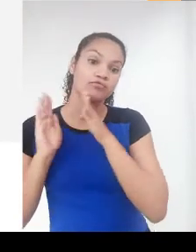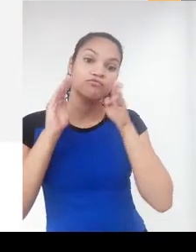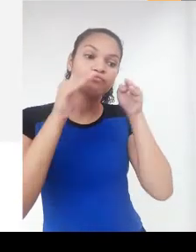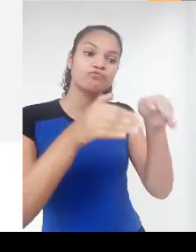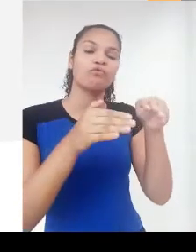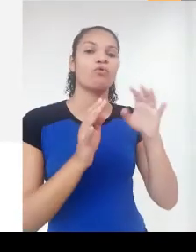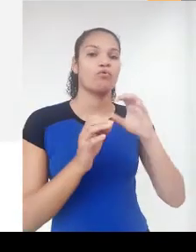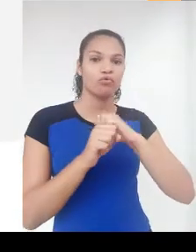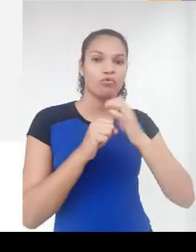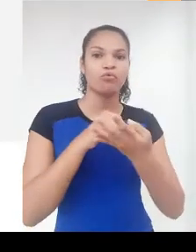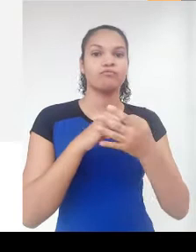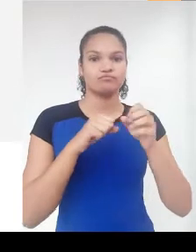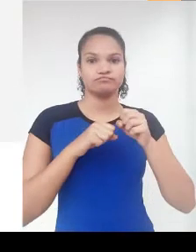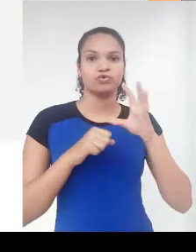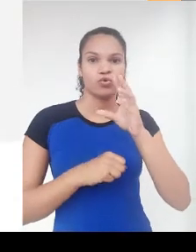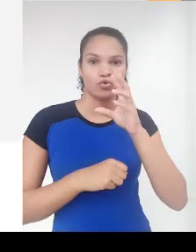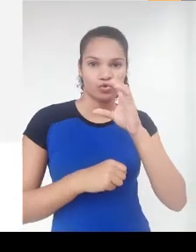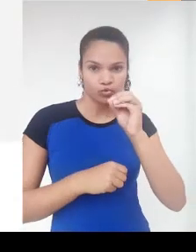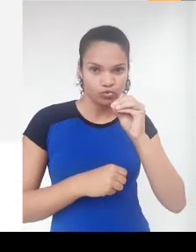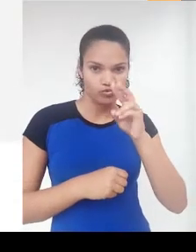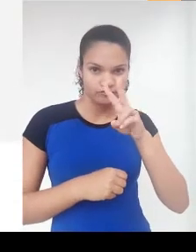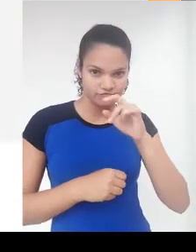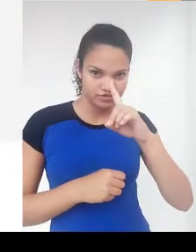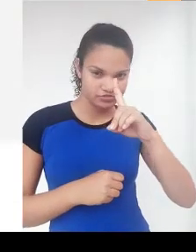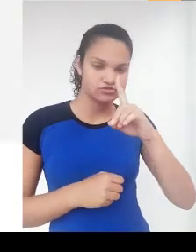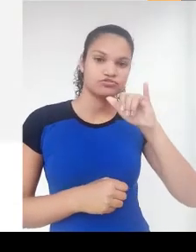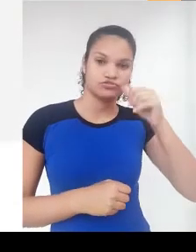do coronavírus, da Covid-19, que é a doença, né,